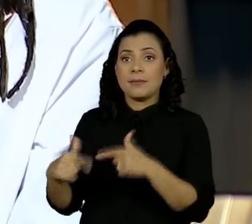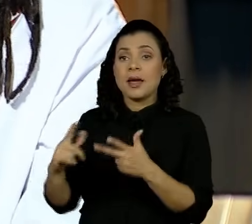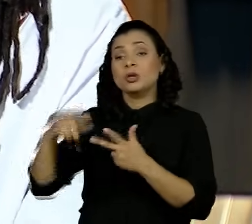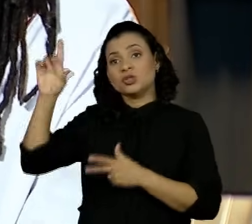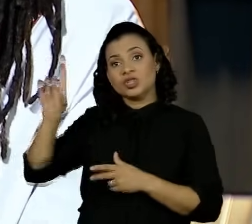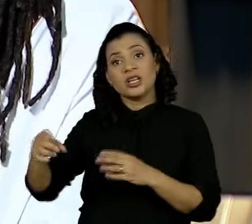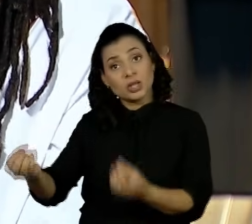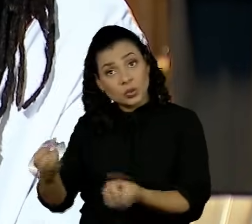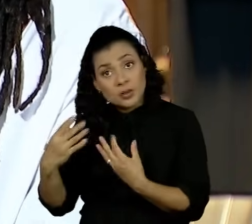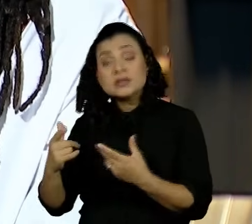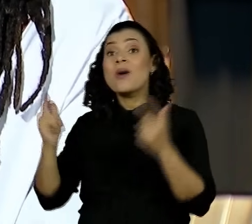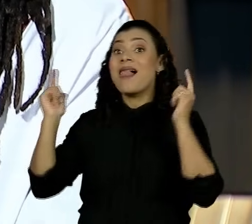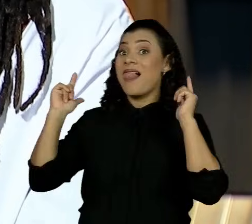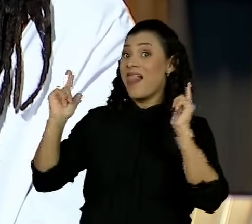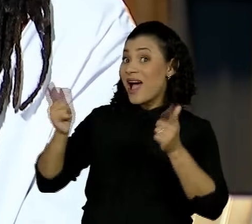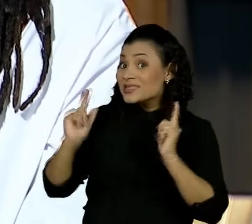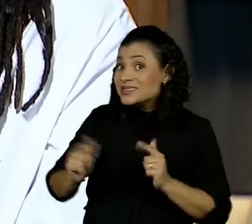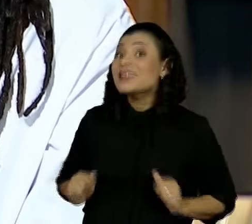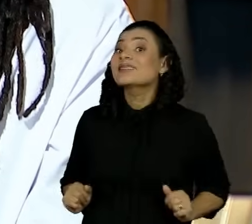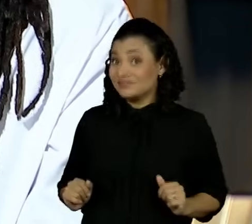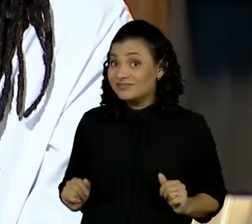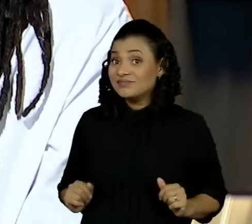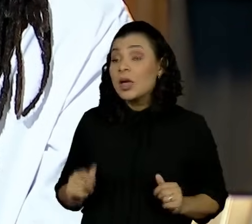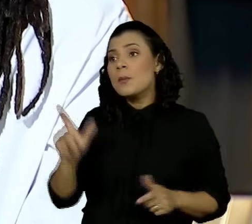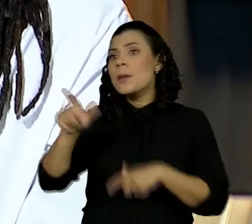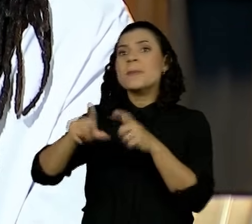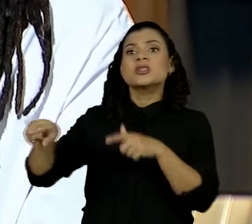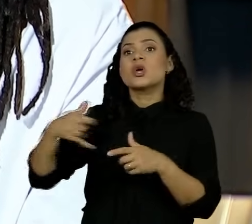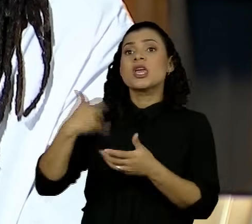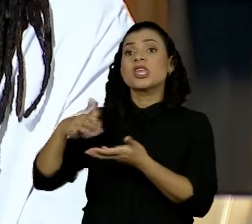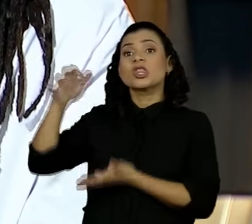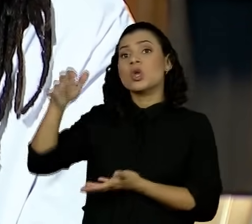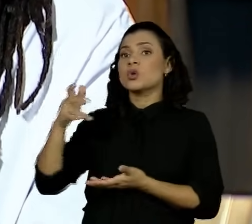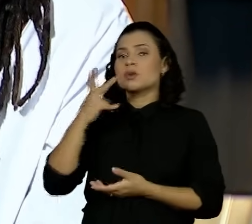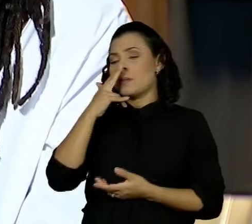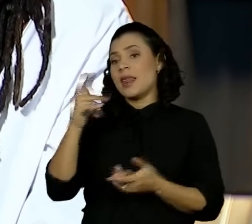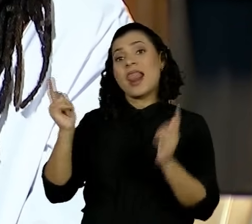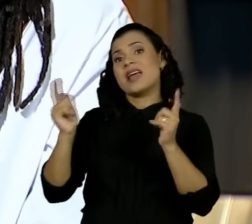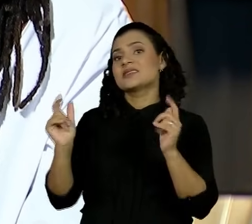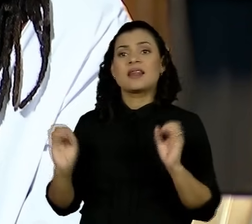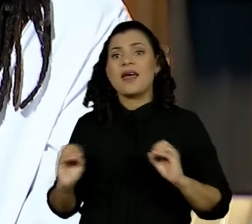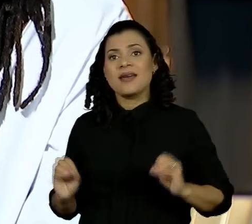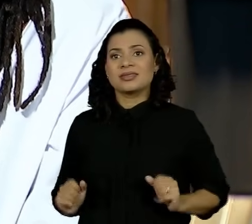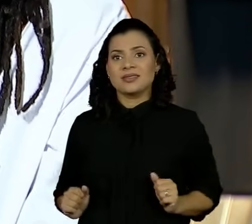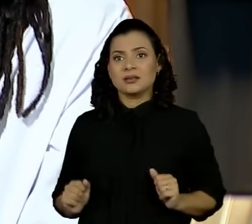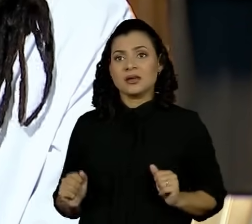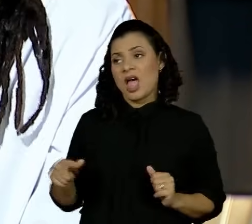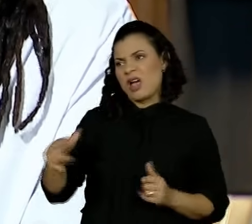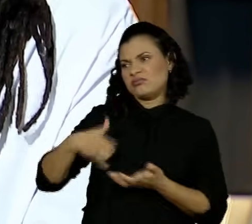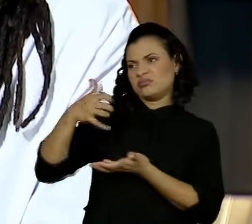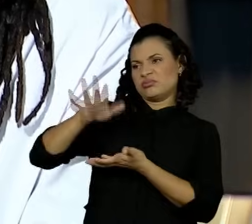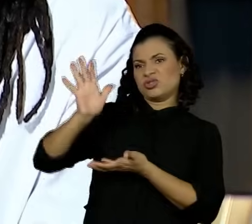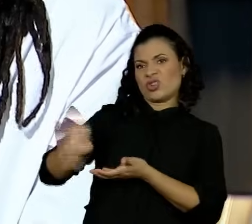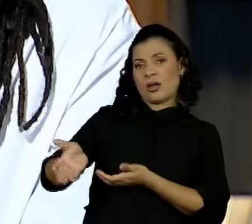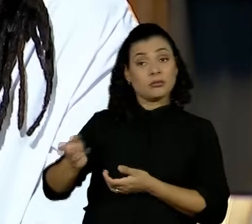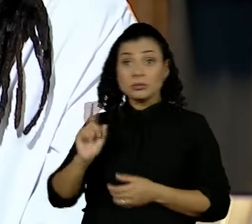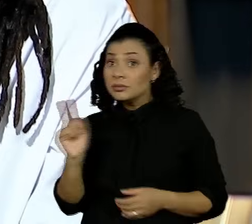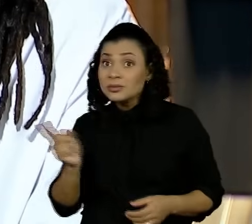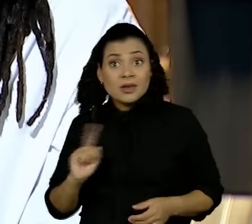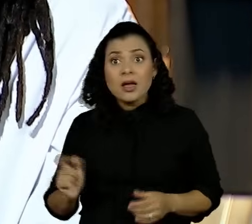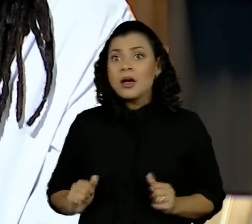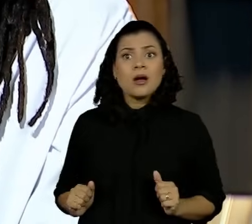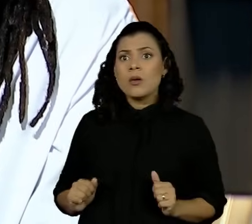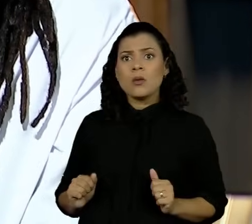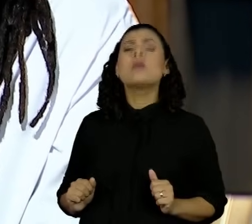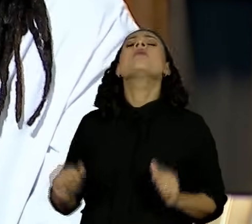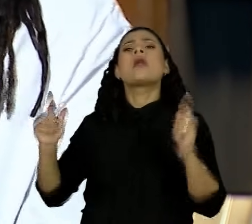educação, ao lazer, Hum, porque muitas pessoas idosas hoje não se permitem o lazer. hum, Nessa lógica de sempre estar faltando,